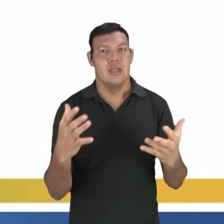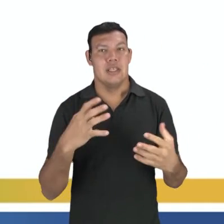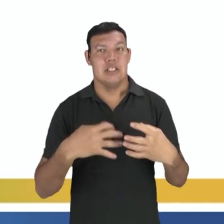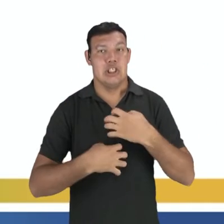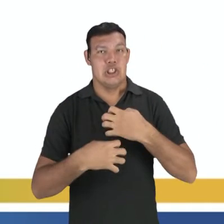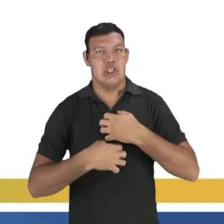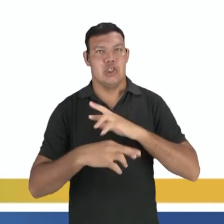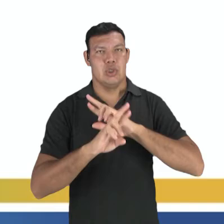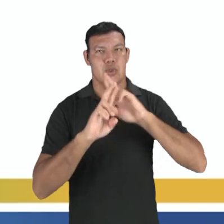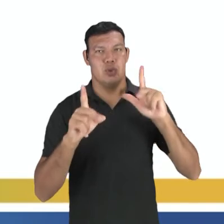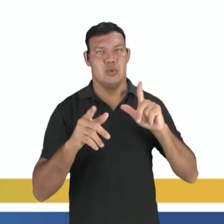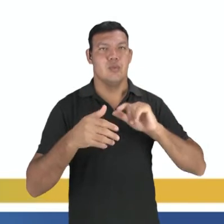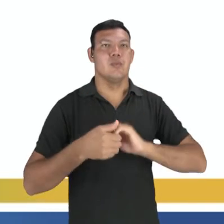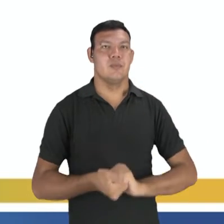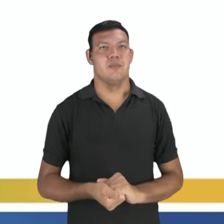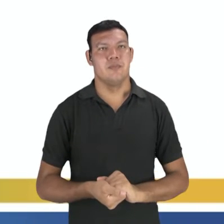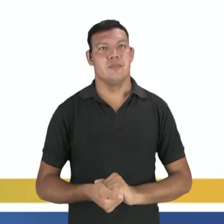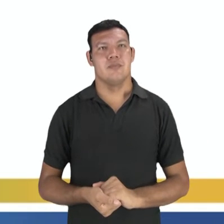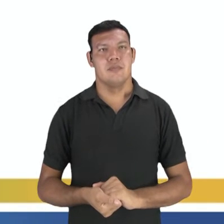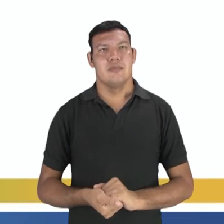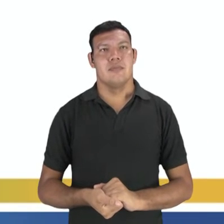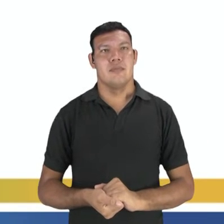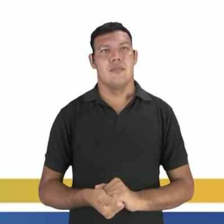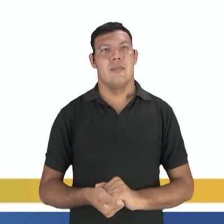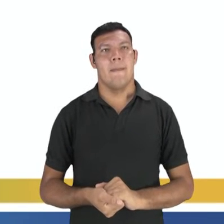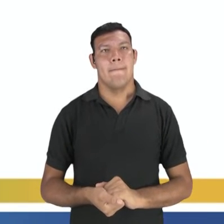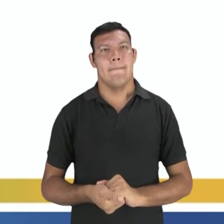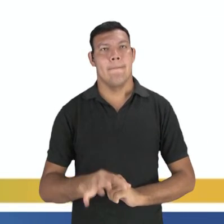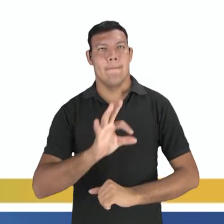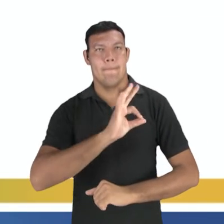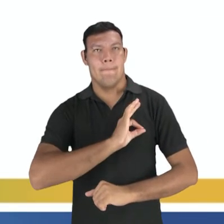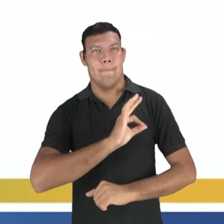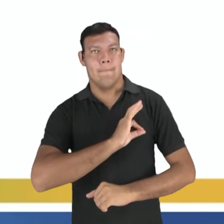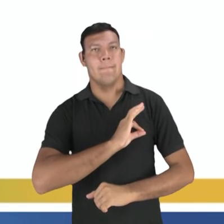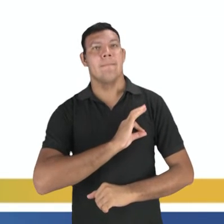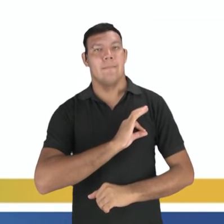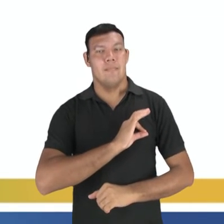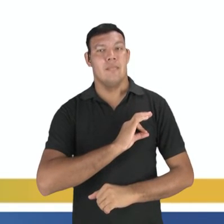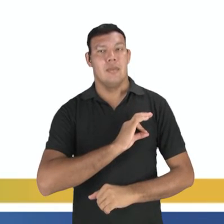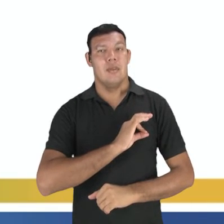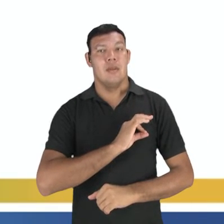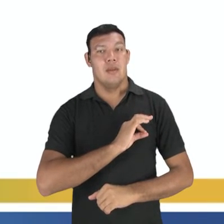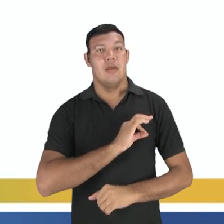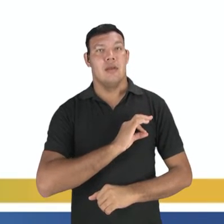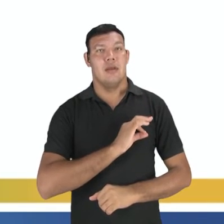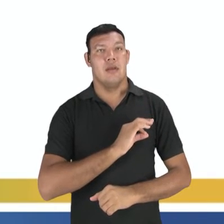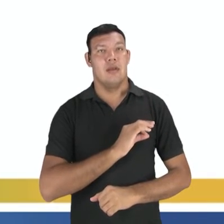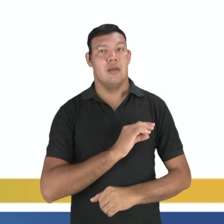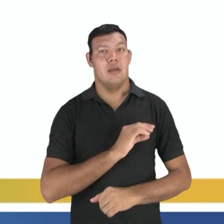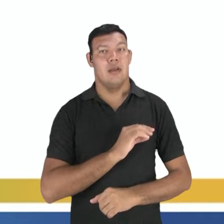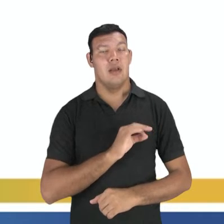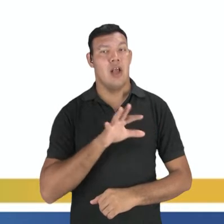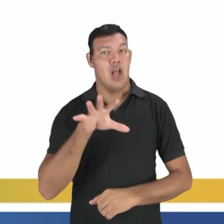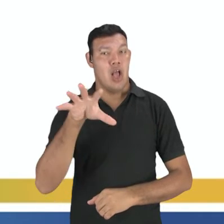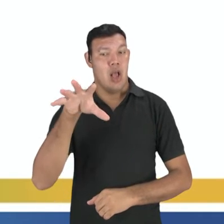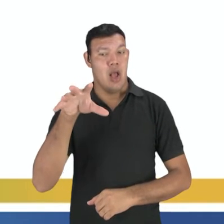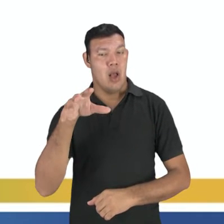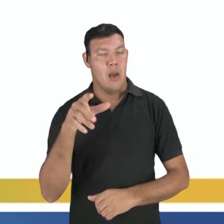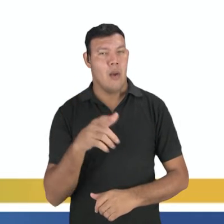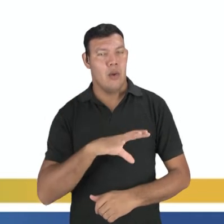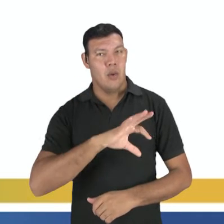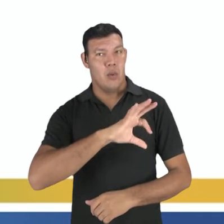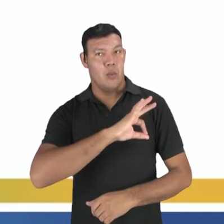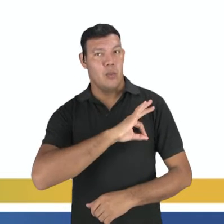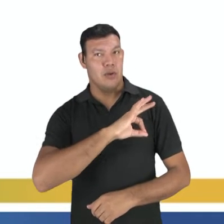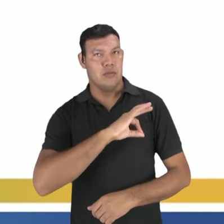expectativa. Próximo. O policial, na frase, o policial recebeu o ladrão a bala.